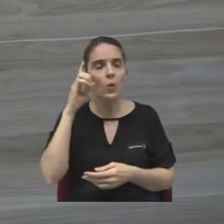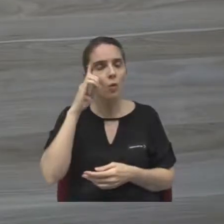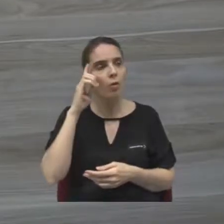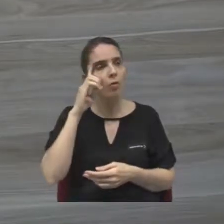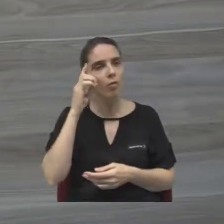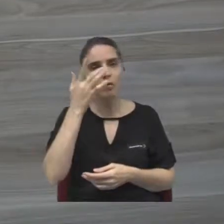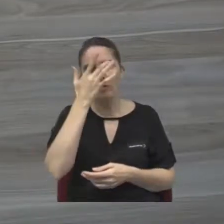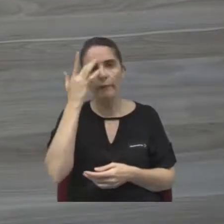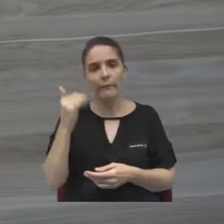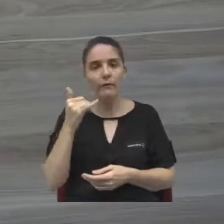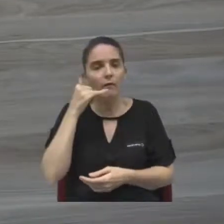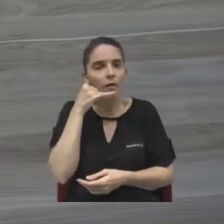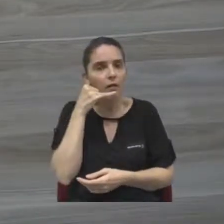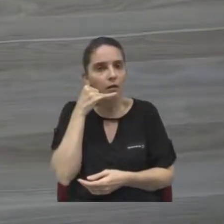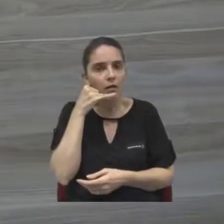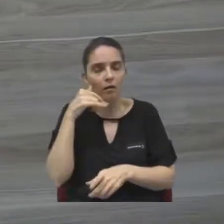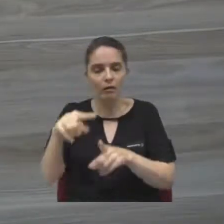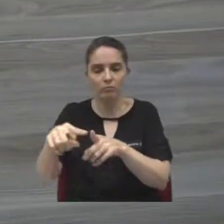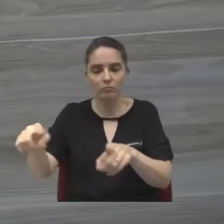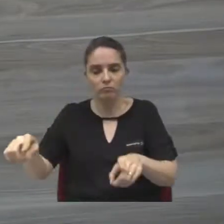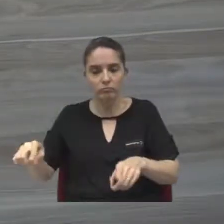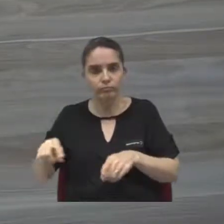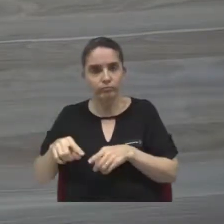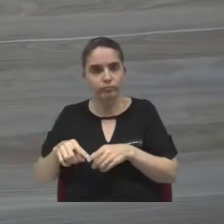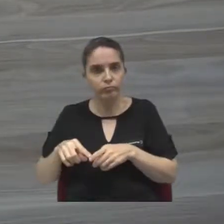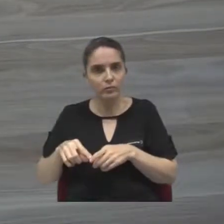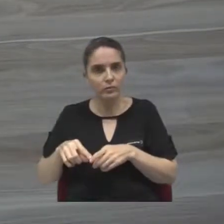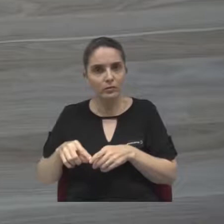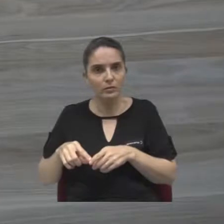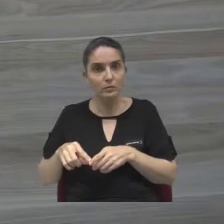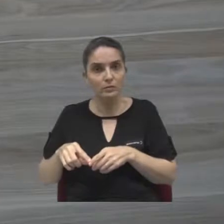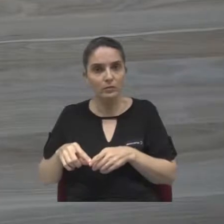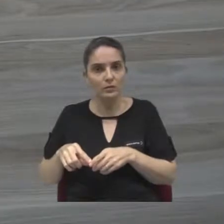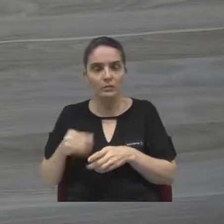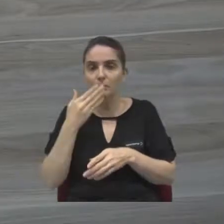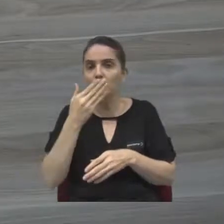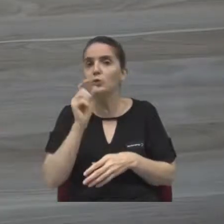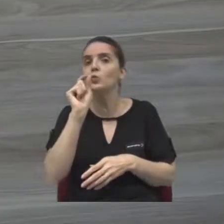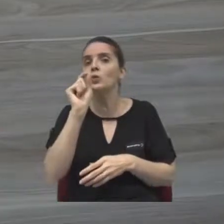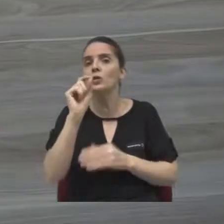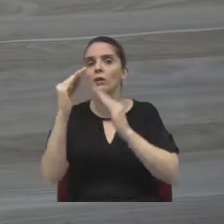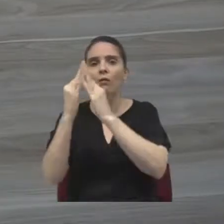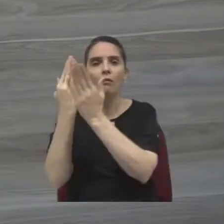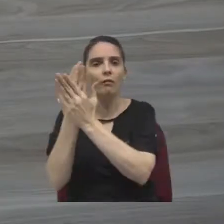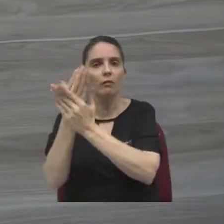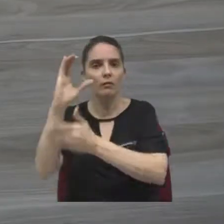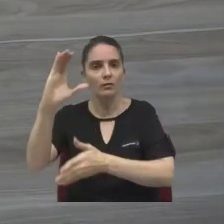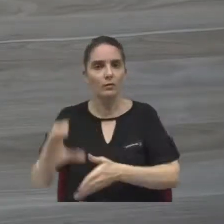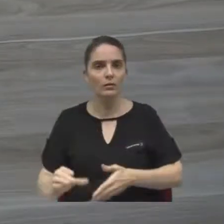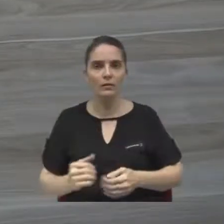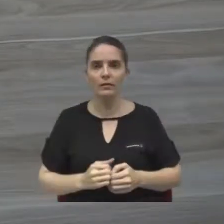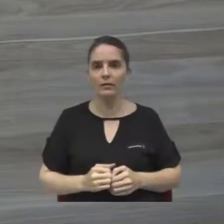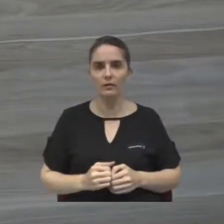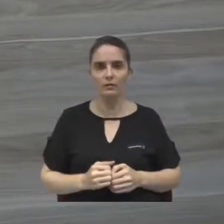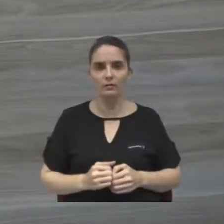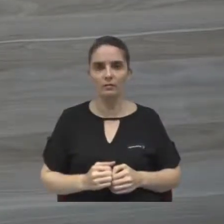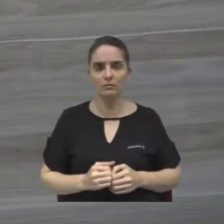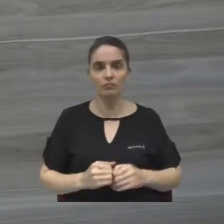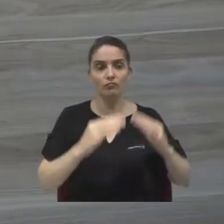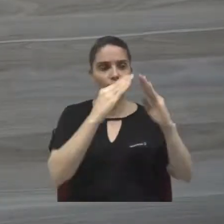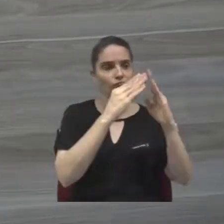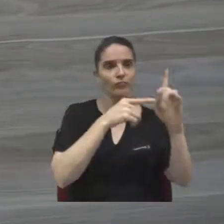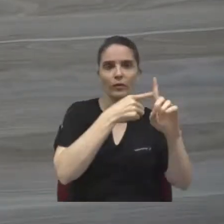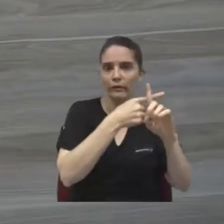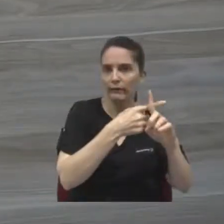pelo menos, por vaga de creche. É todos os dias. É na igreja, aonde me encontra a reclamação de